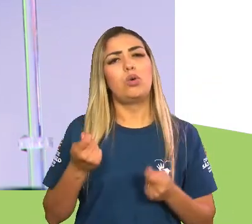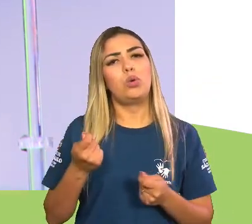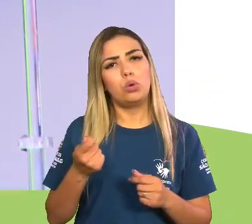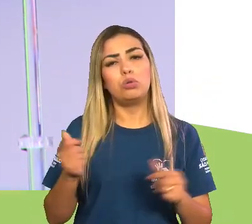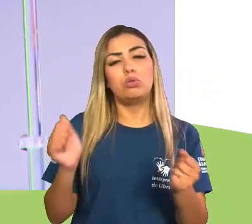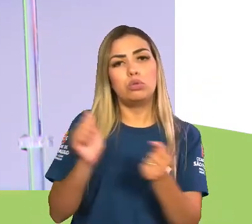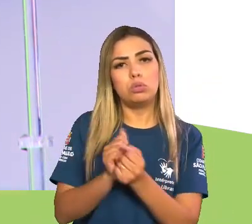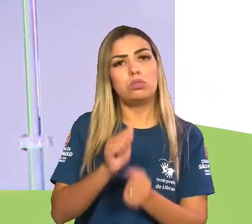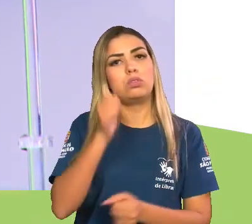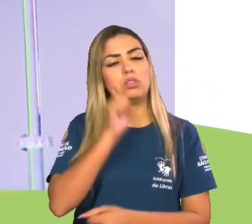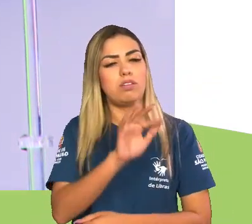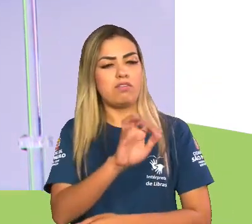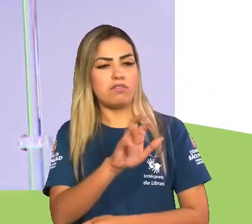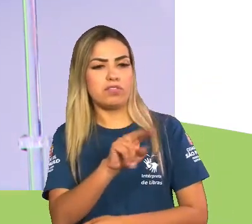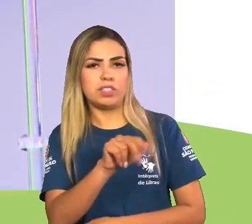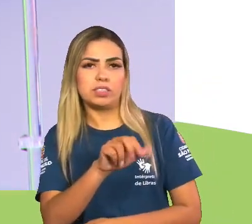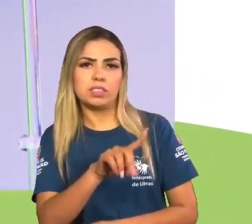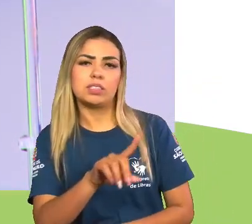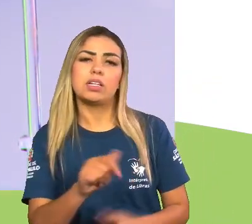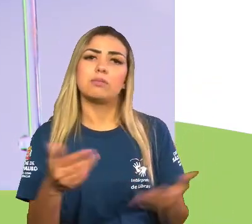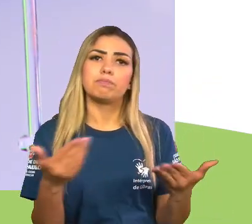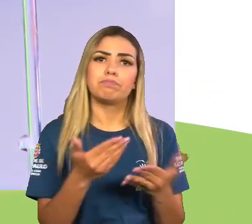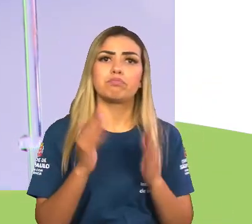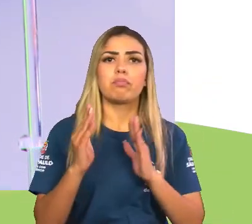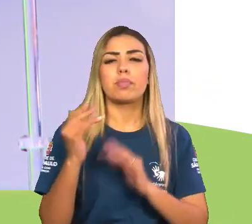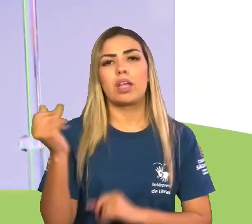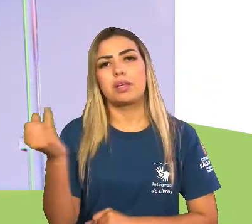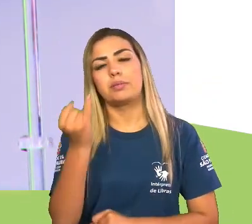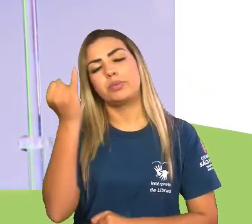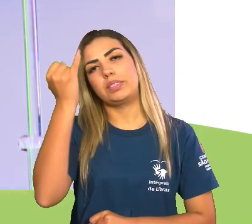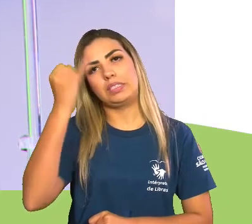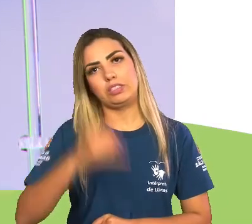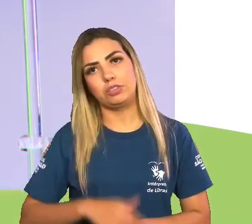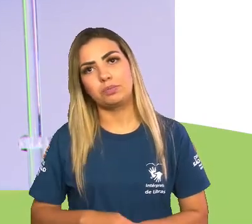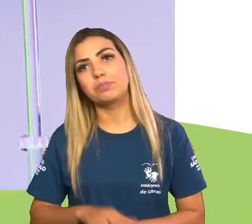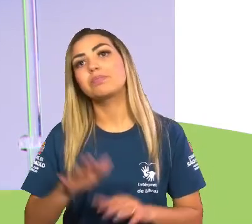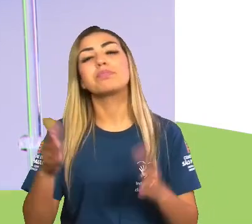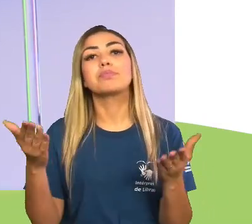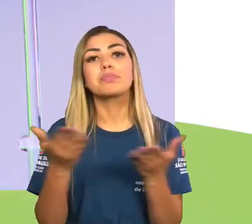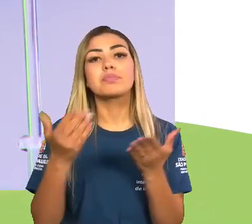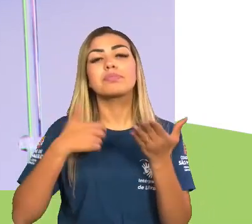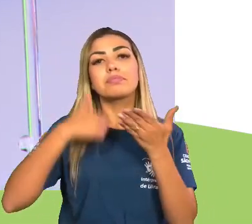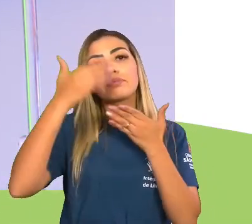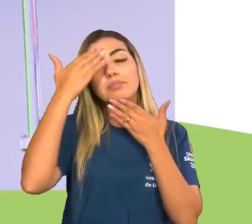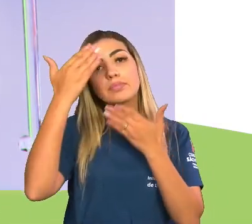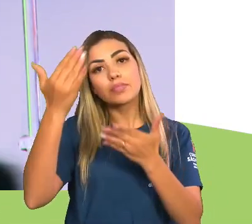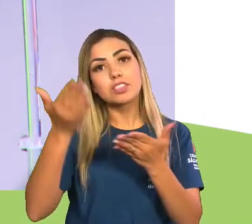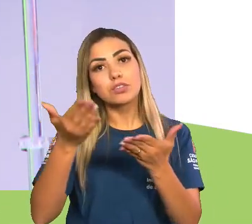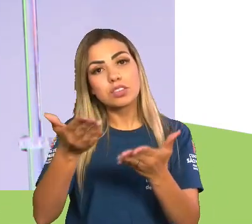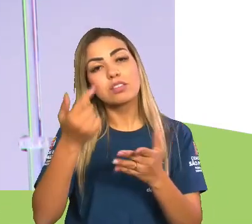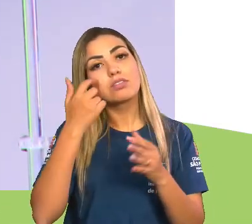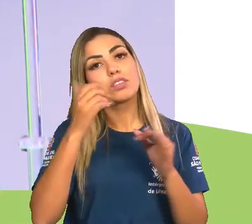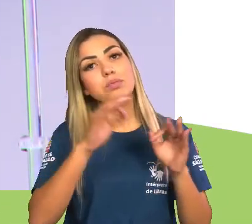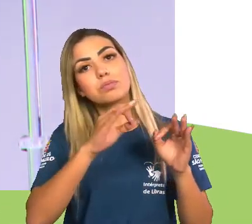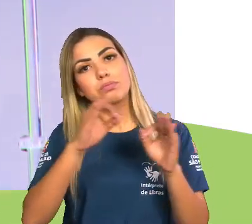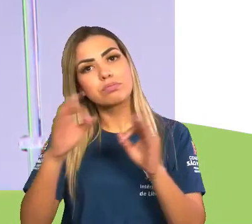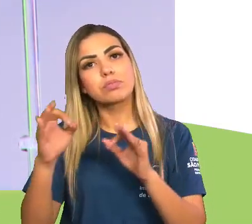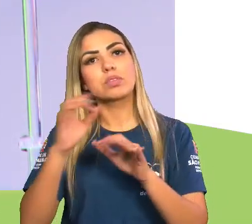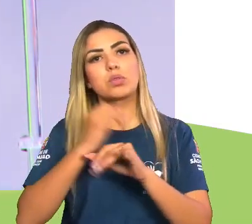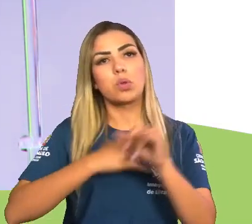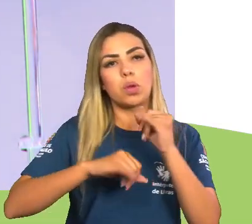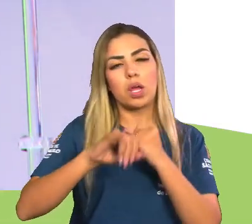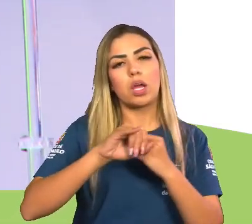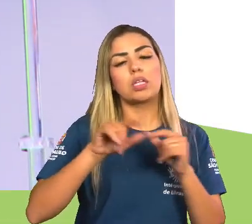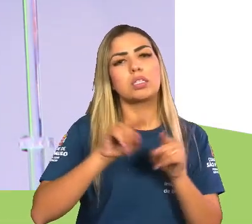Fernanda nessa luta tão importante pelo direito dos raros. Agora sim, eu quero agradecer a você que acompanhou a gente online, a todos vocês